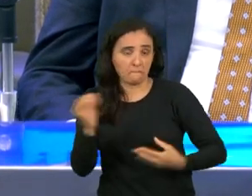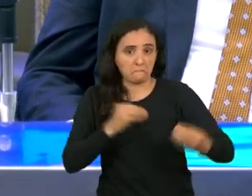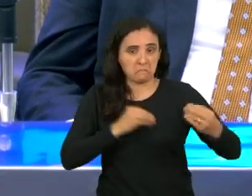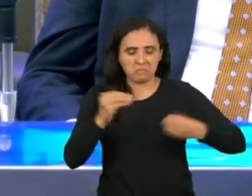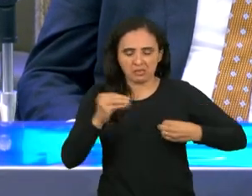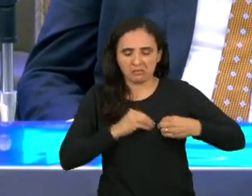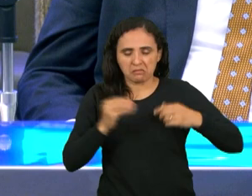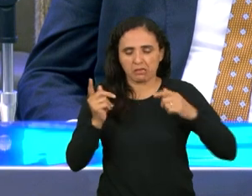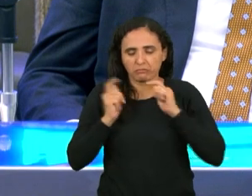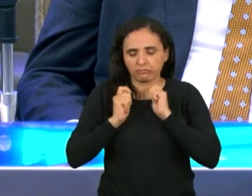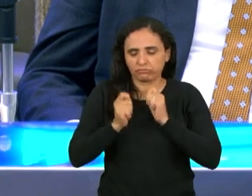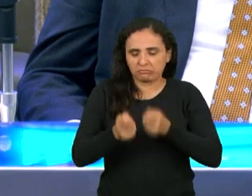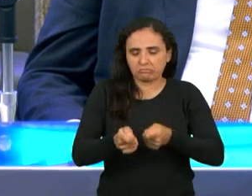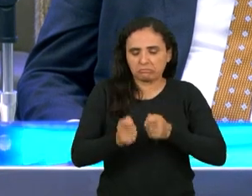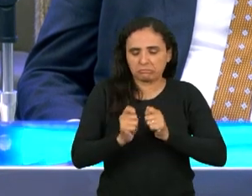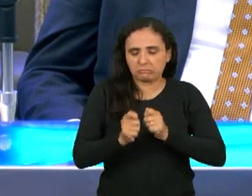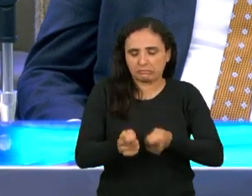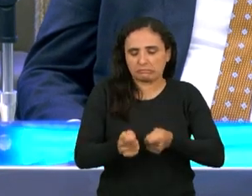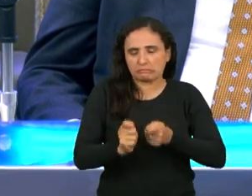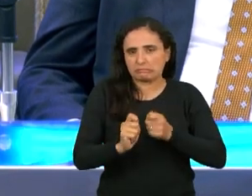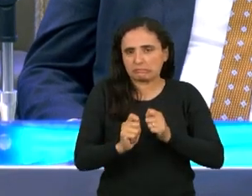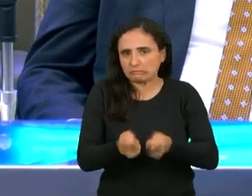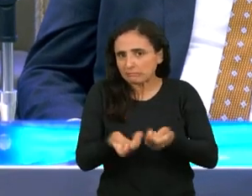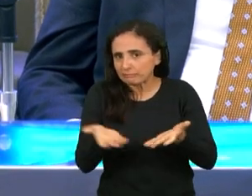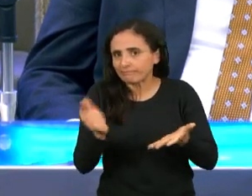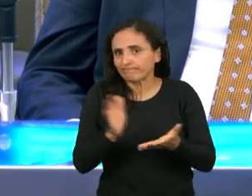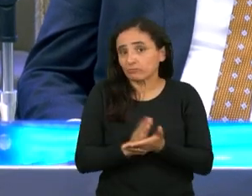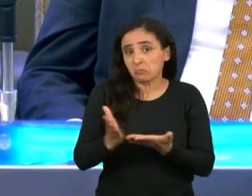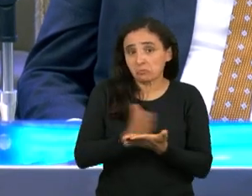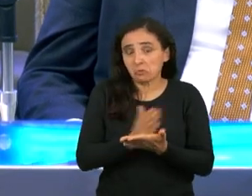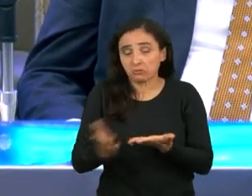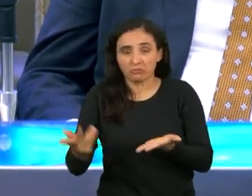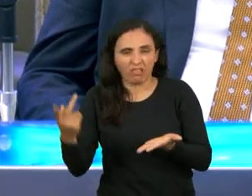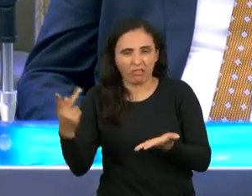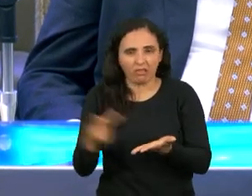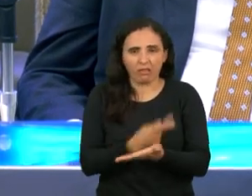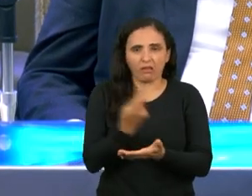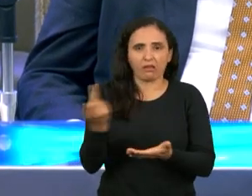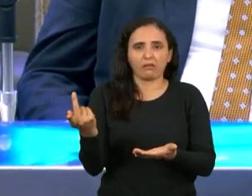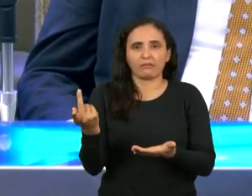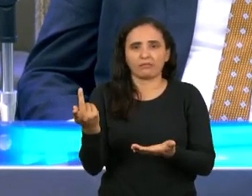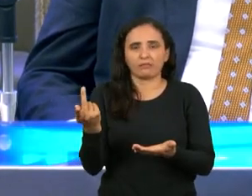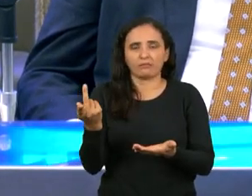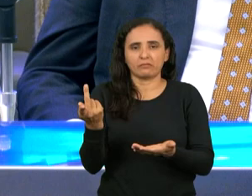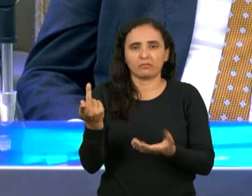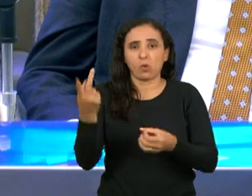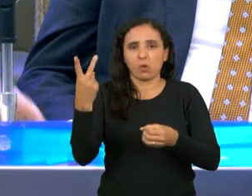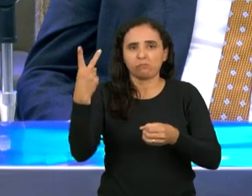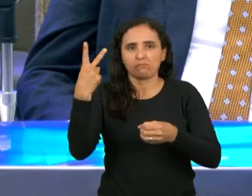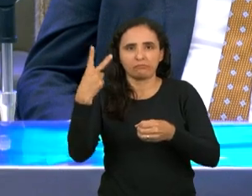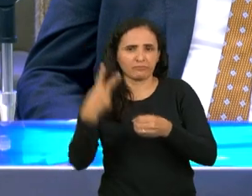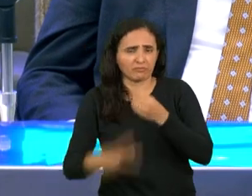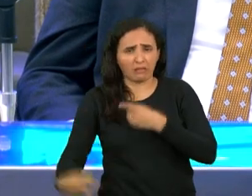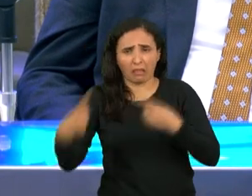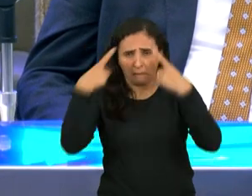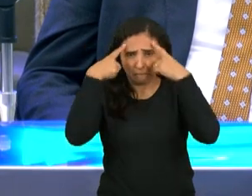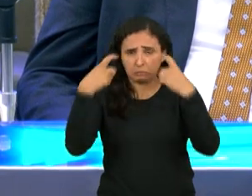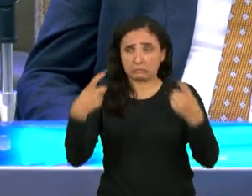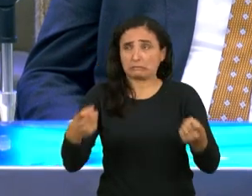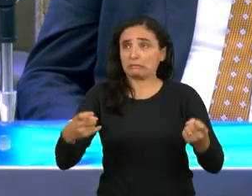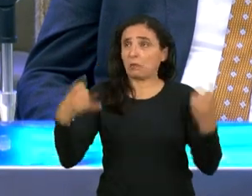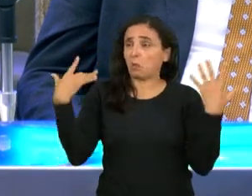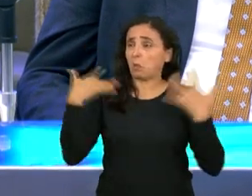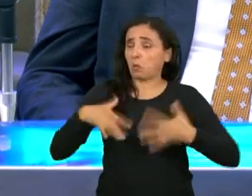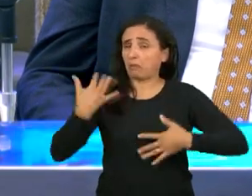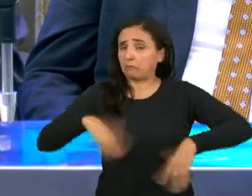de iniquidade de corrupção que domina esse mundo Talvez seja forte